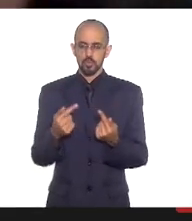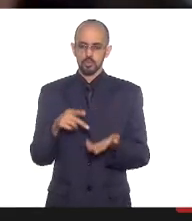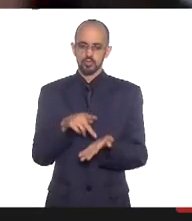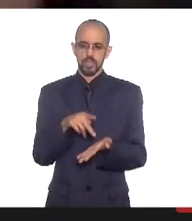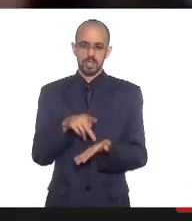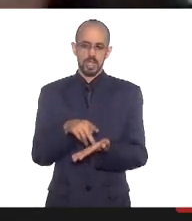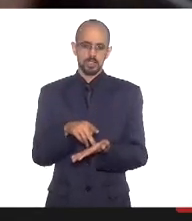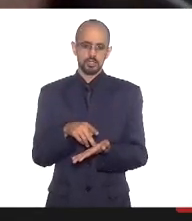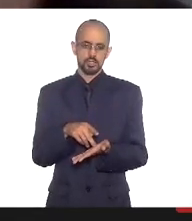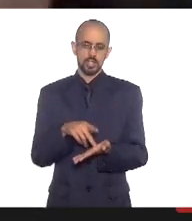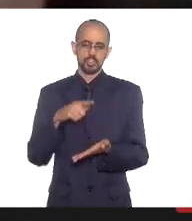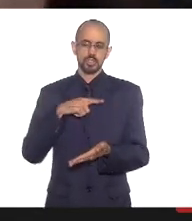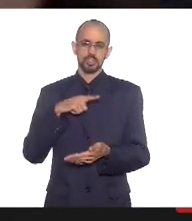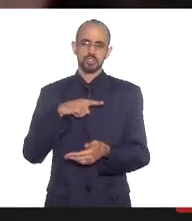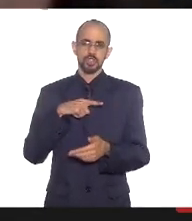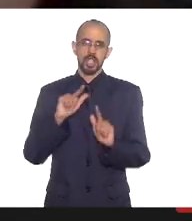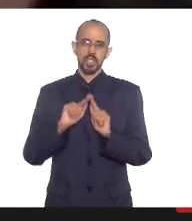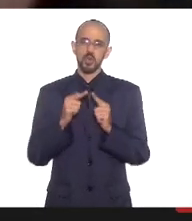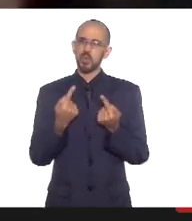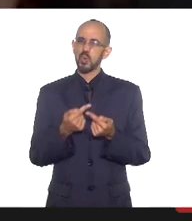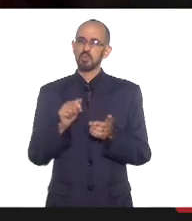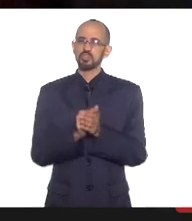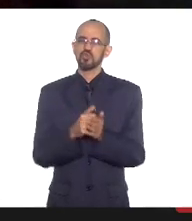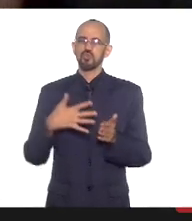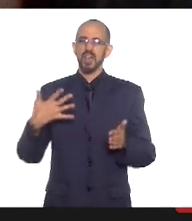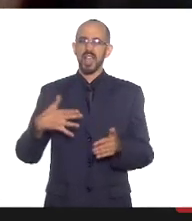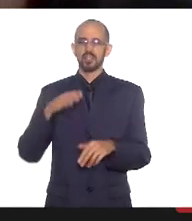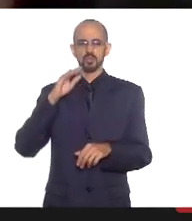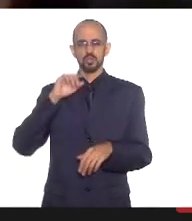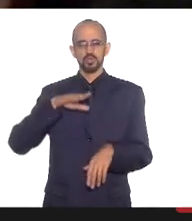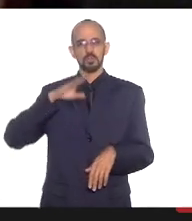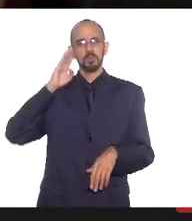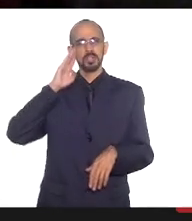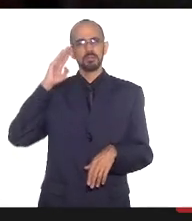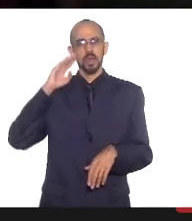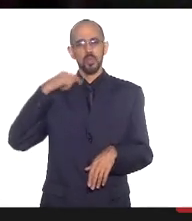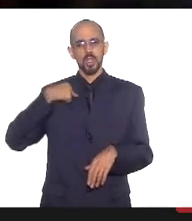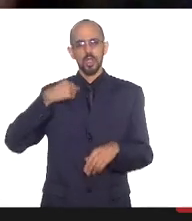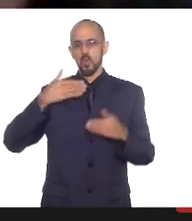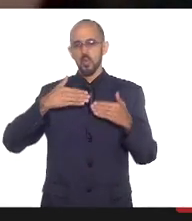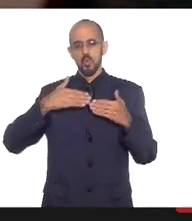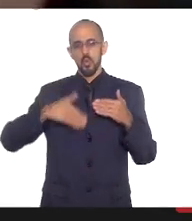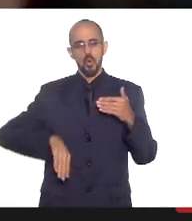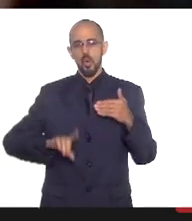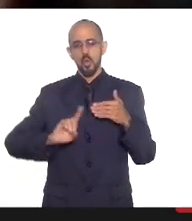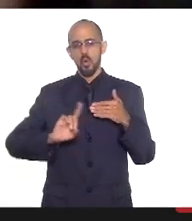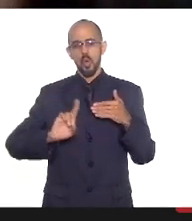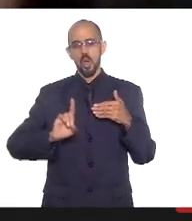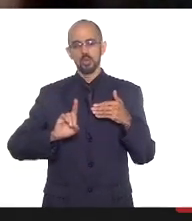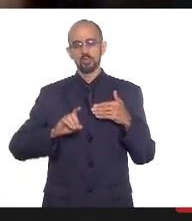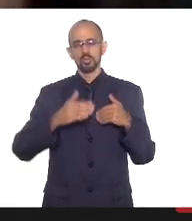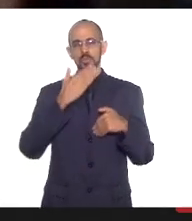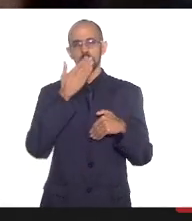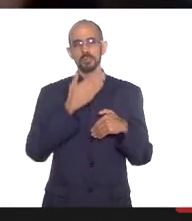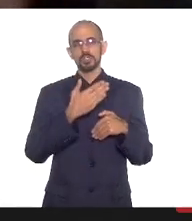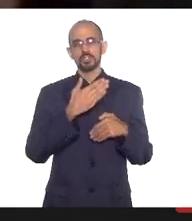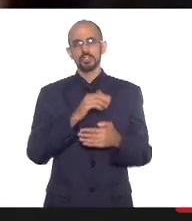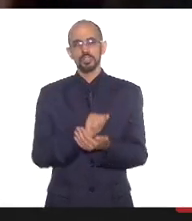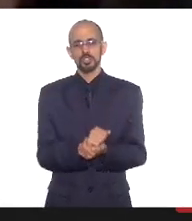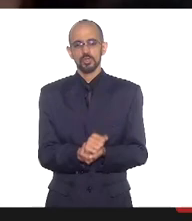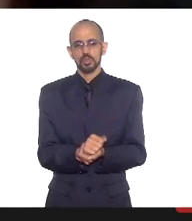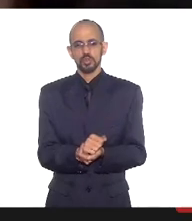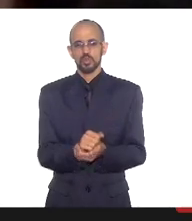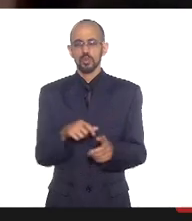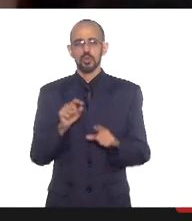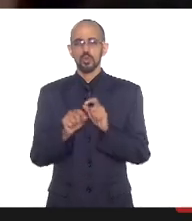já temos muitos grupos prioritários aí existentes Eu discordo Da solicitação é de